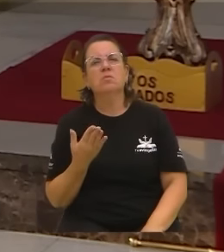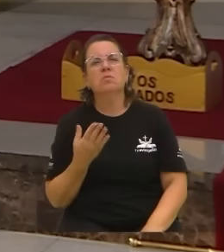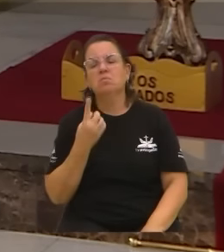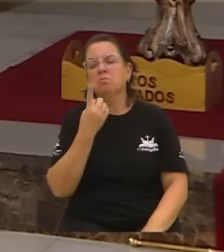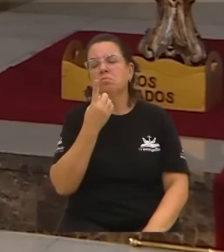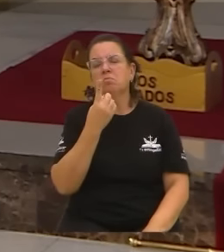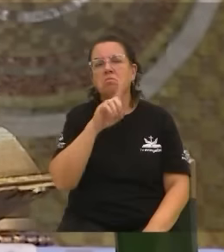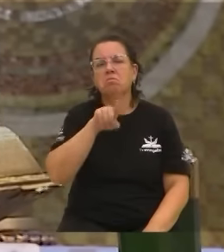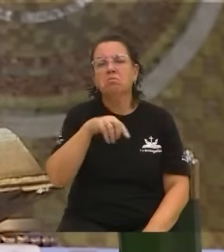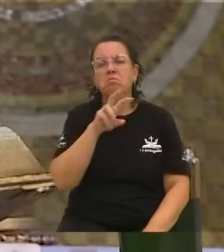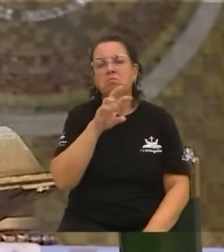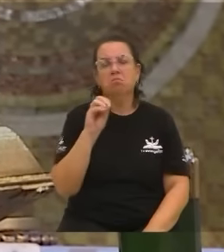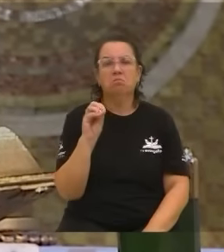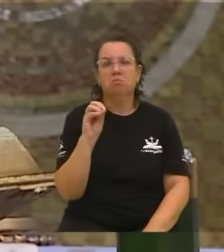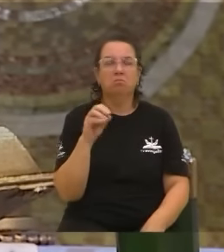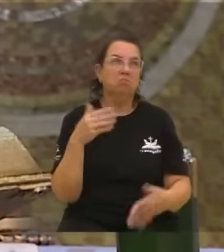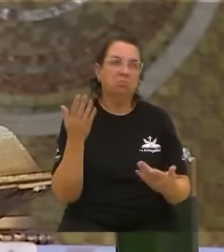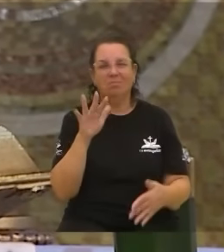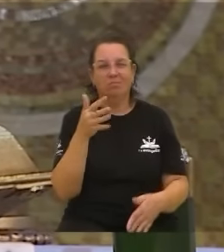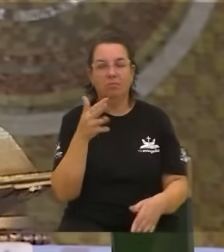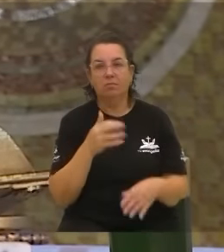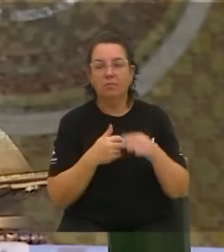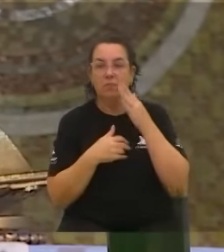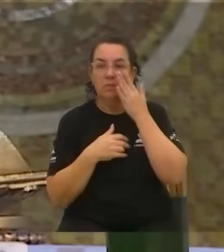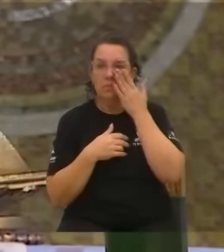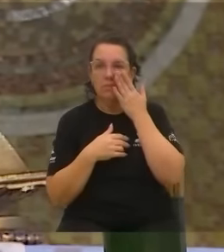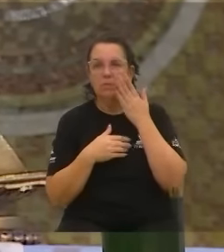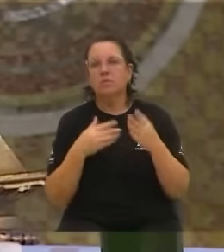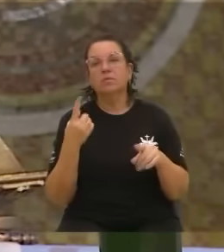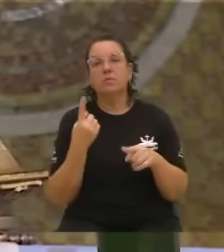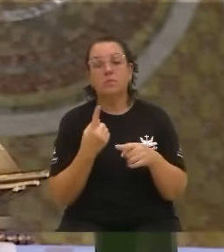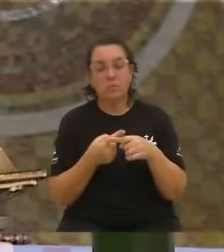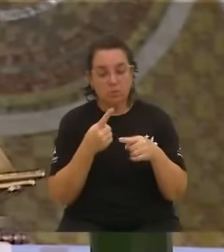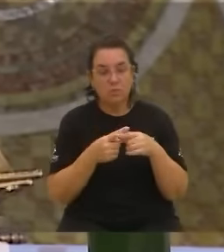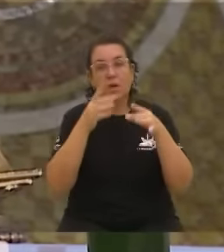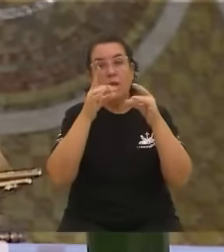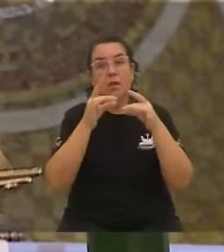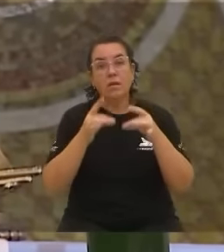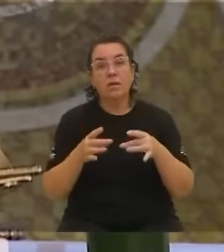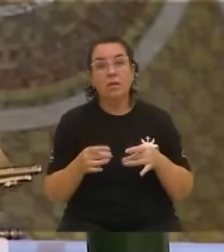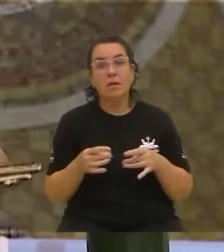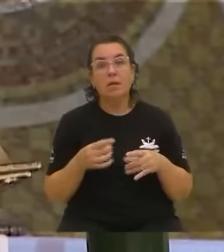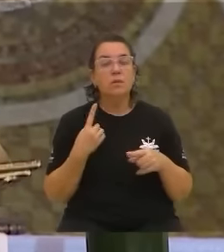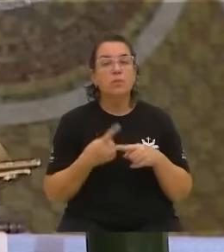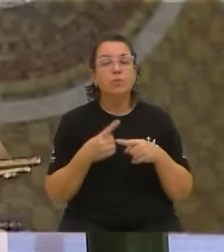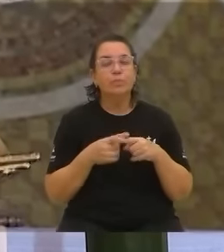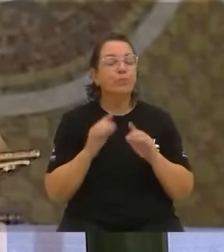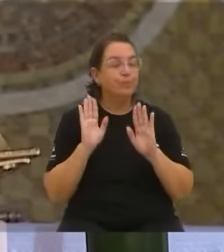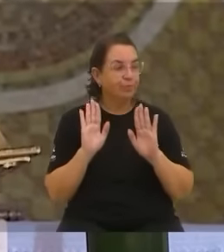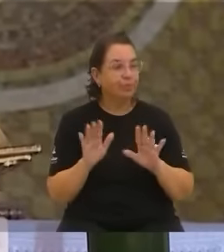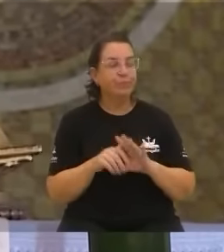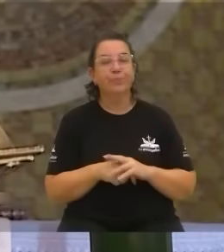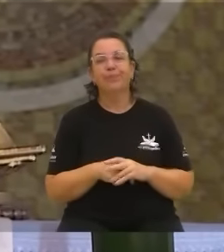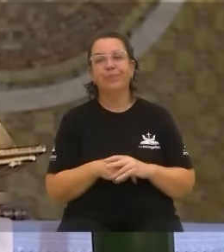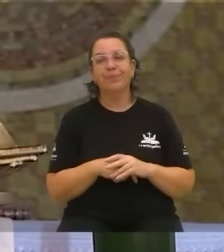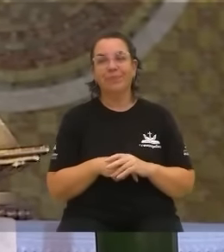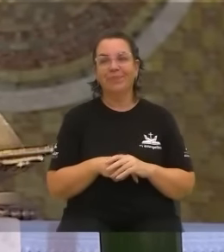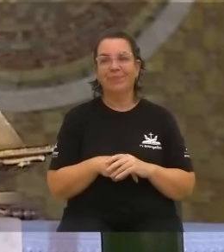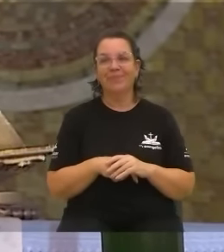nanico. Por que tantos detalhes? Vamos entender.